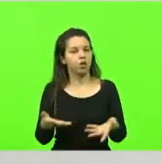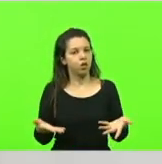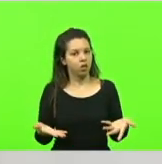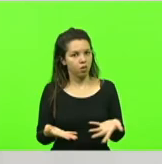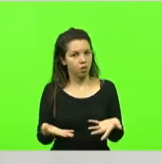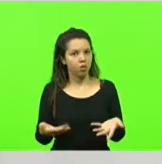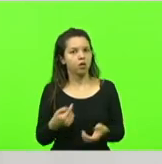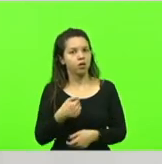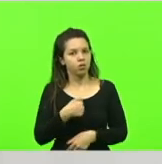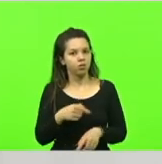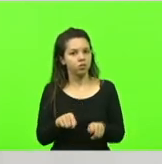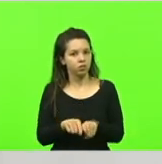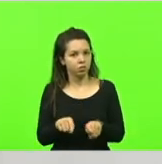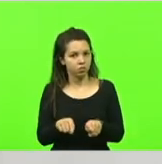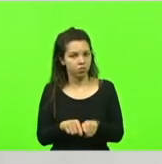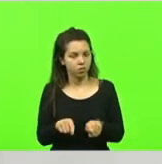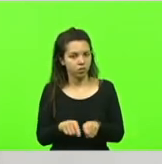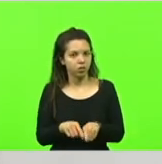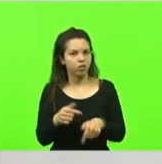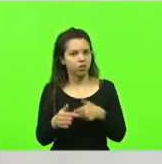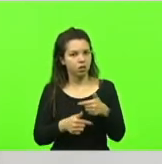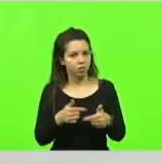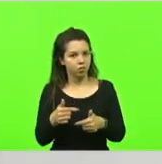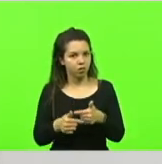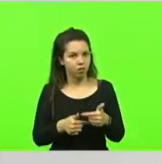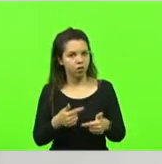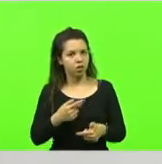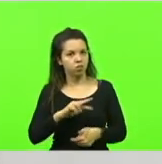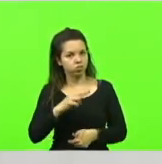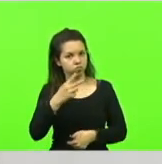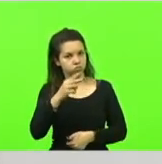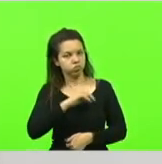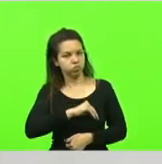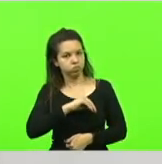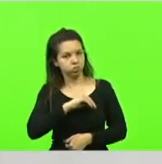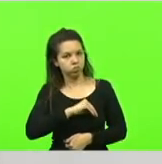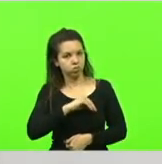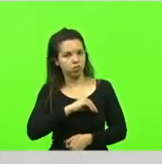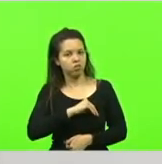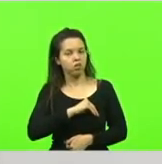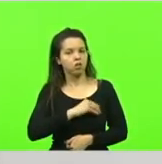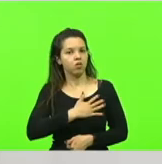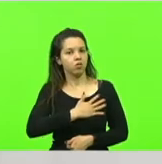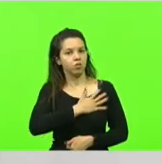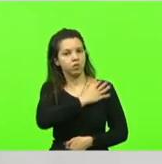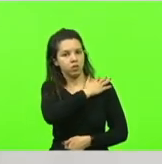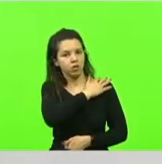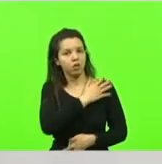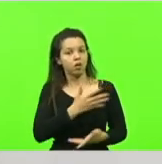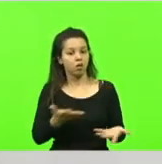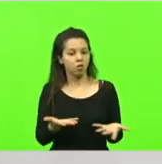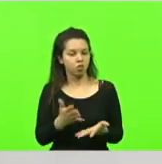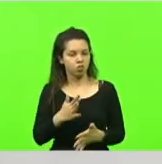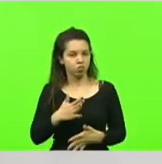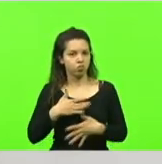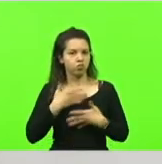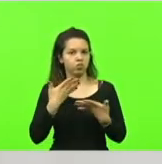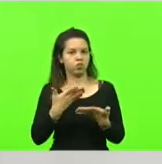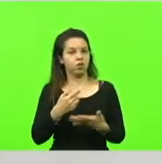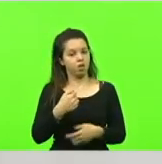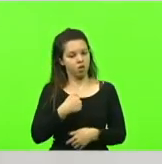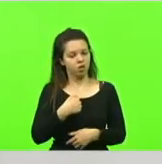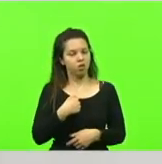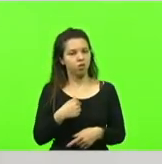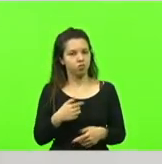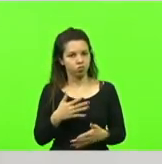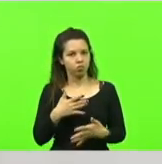de trabalhar o plano de carreira dos militares estaduais. E, para nossa surpresa, aliás, para minha também, acredito